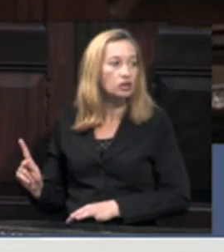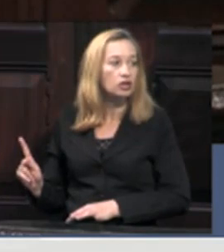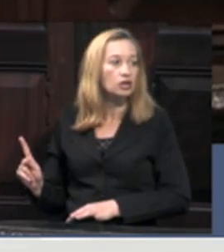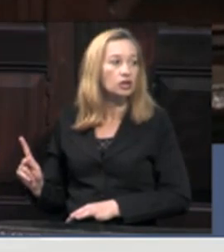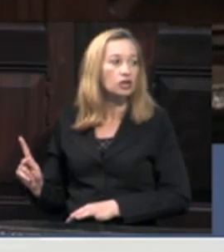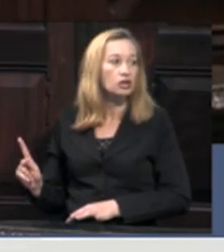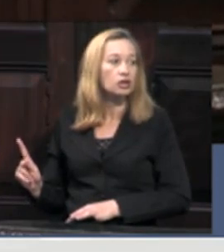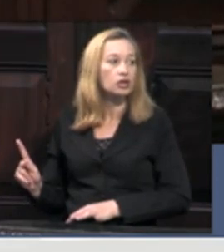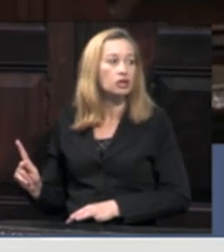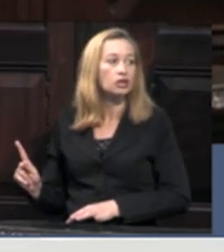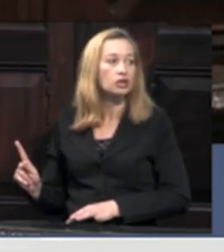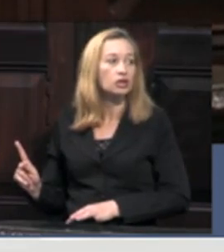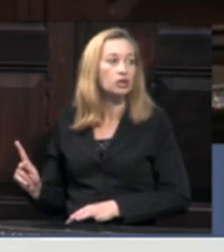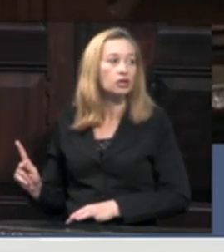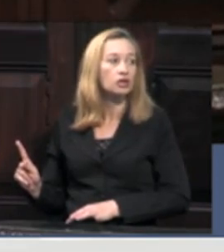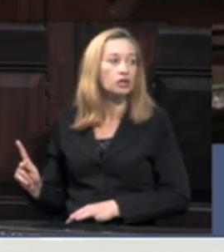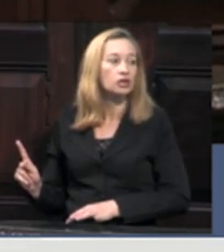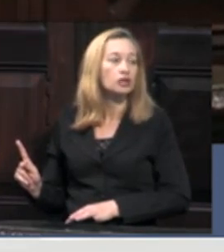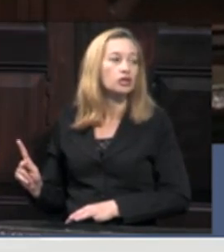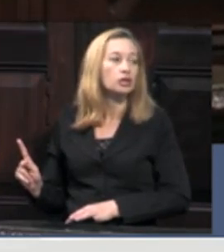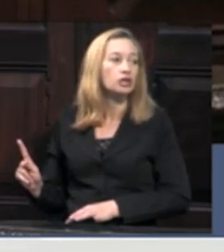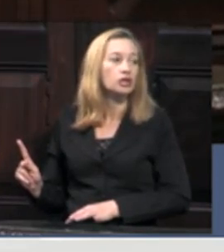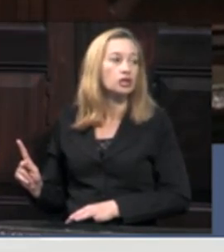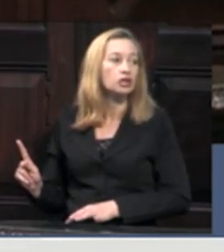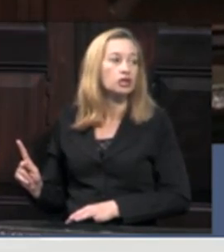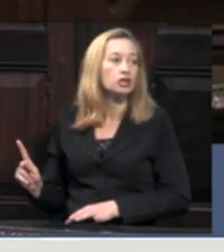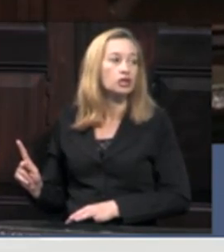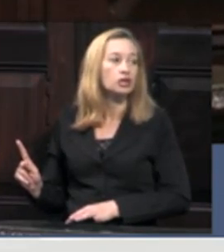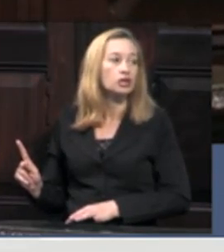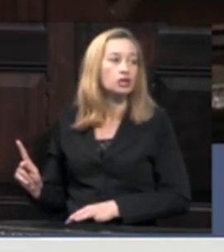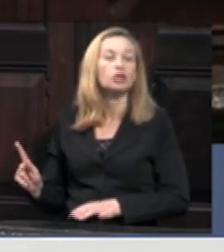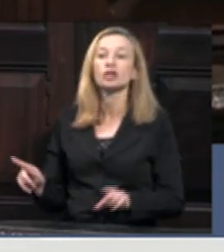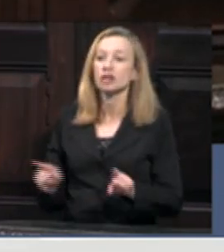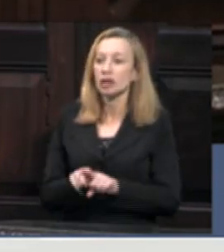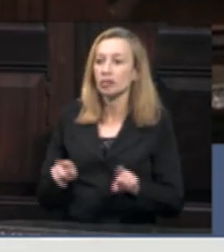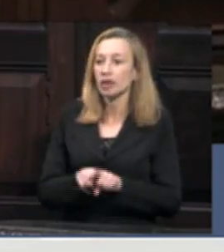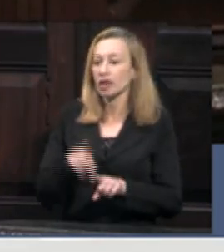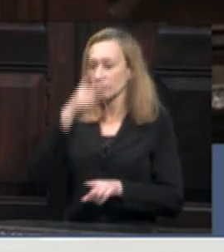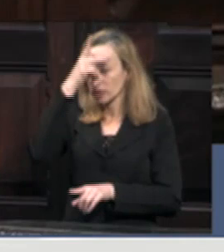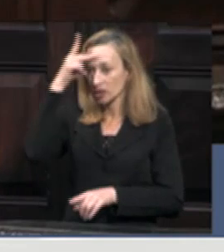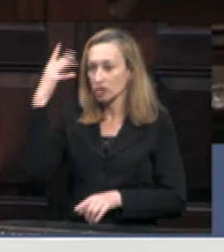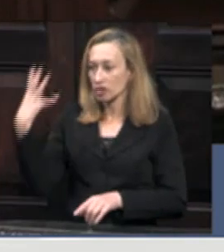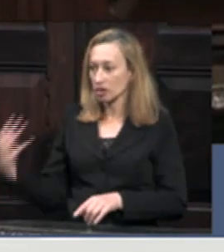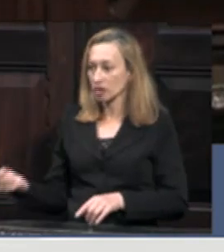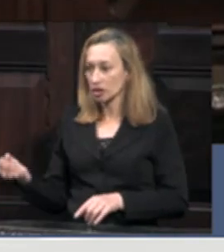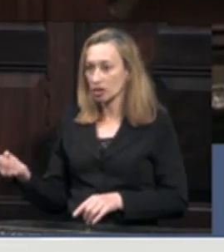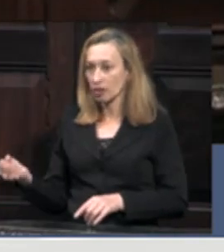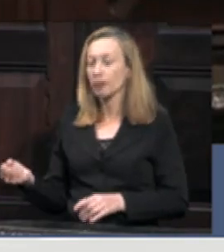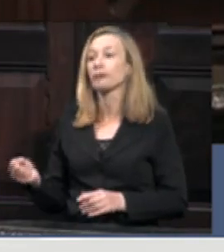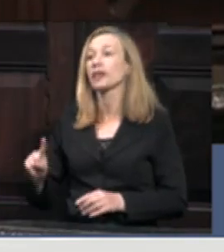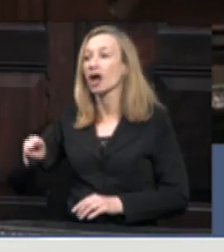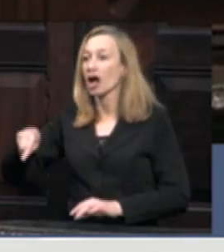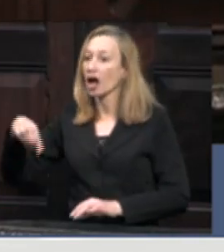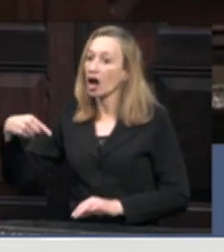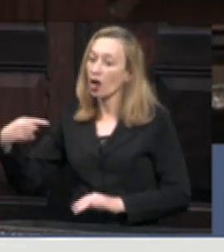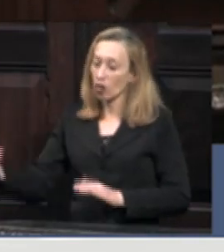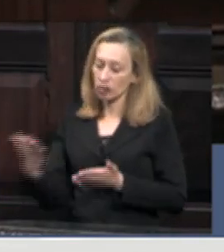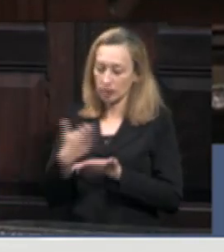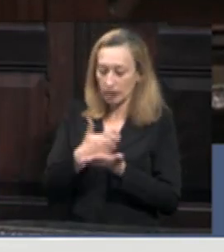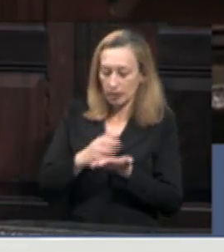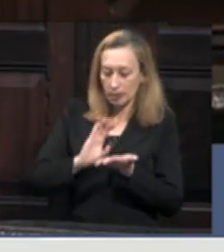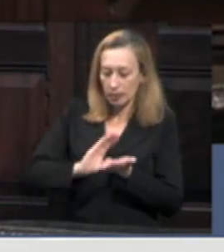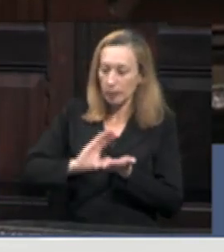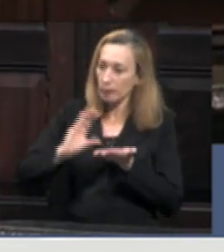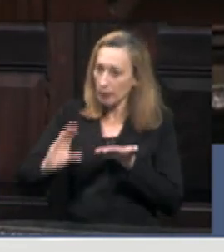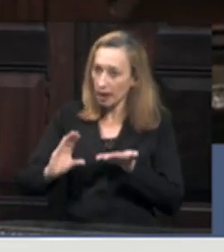das aposentadorias de inativos e pensionistas. A outra parte